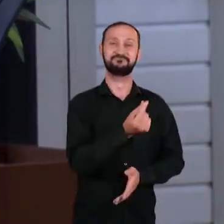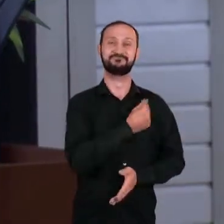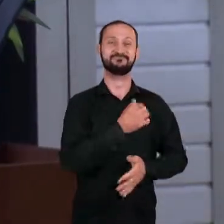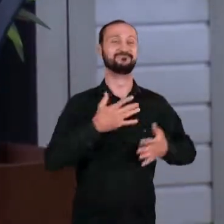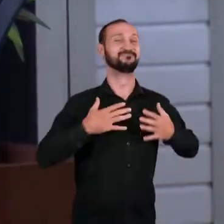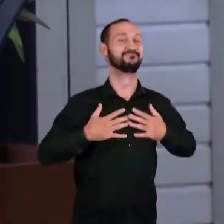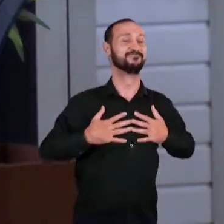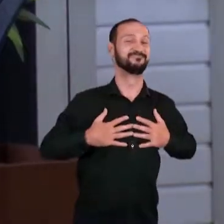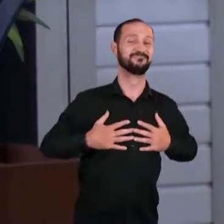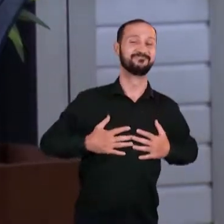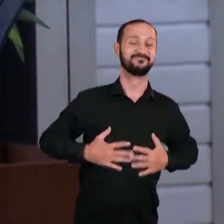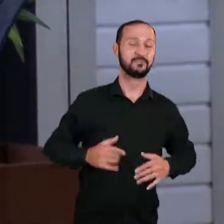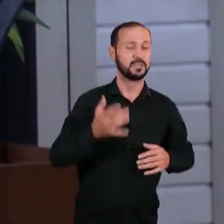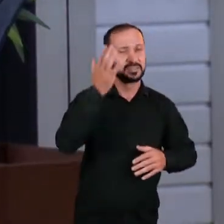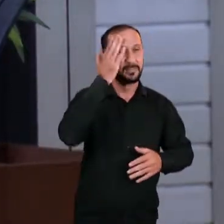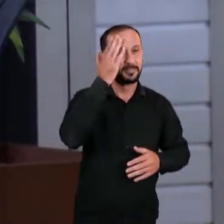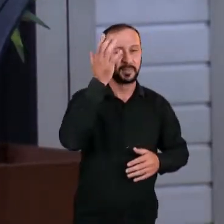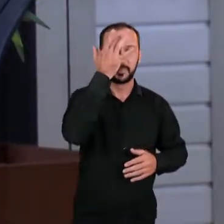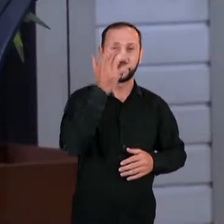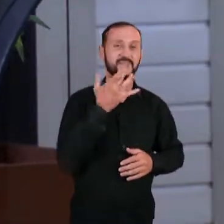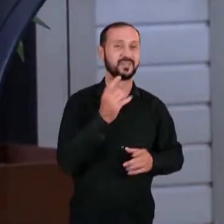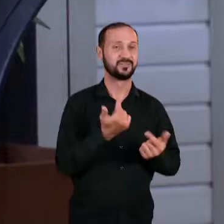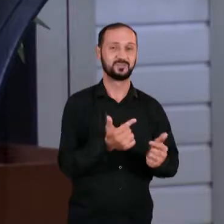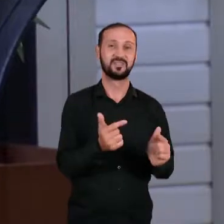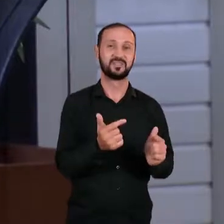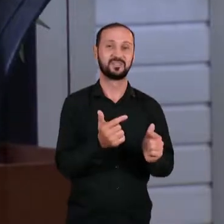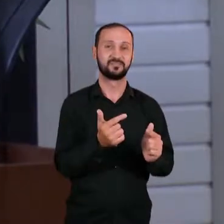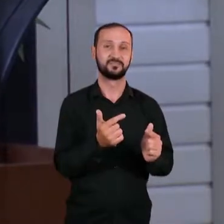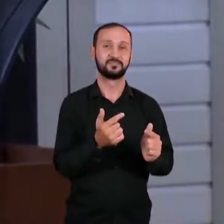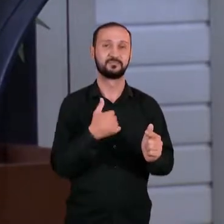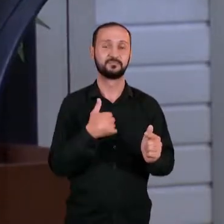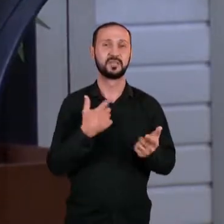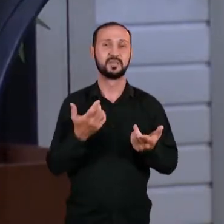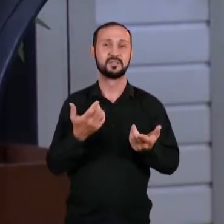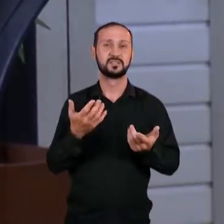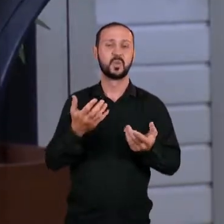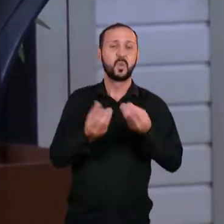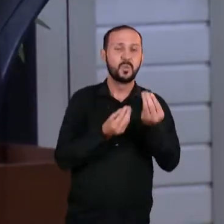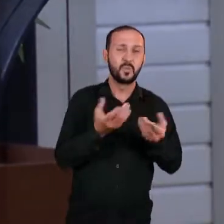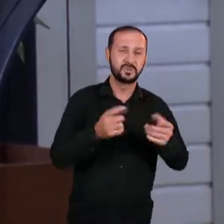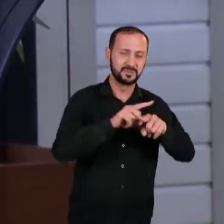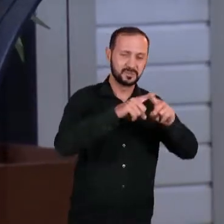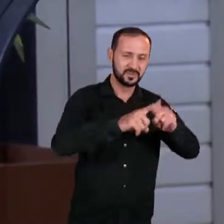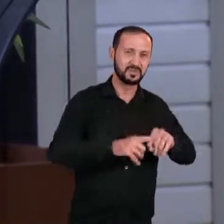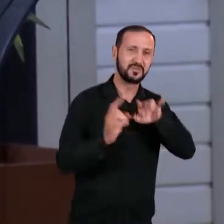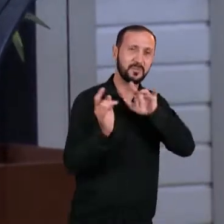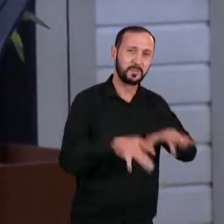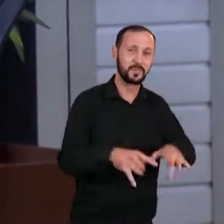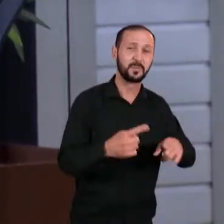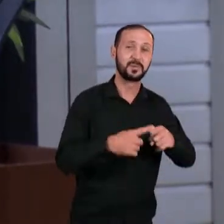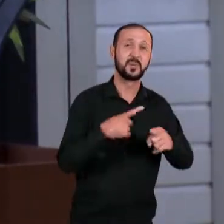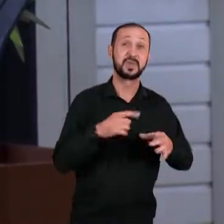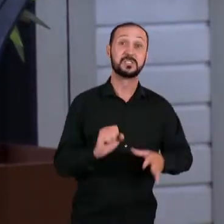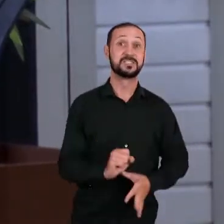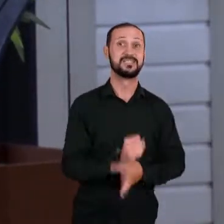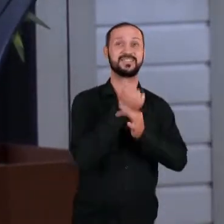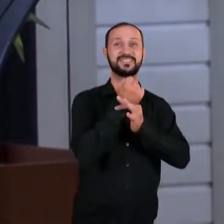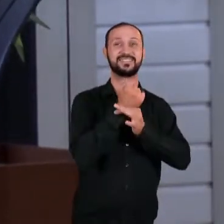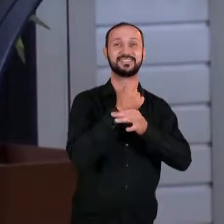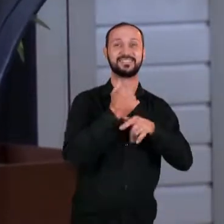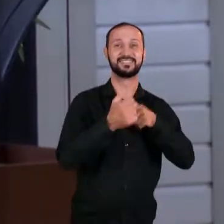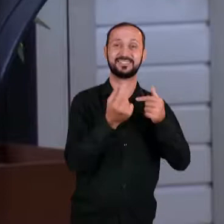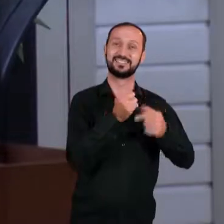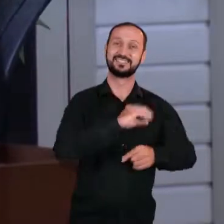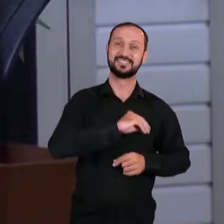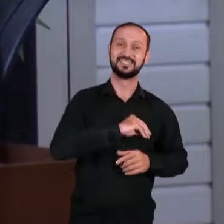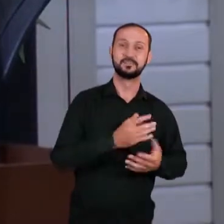perfil, que já até sabia que não era o perfil, mas como que você vai sair de um concurso hoje, né, com o nível de desemprego, com a instabilidade econômica do nosso